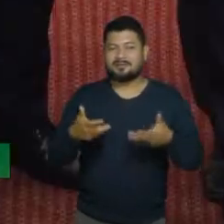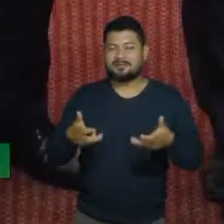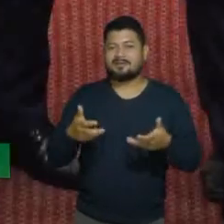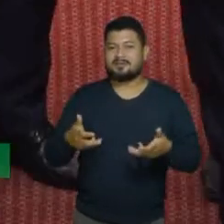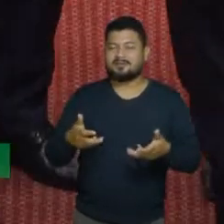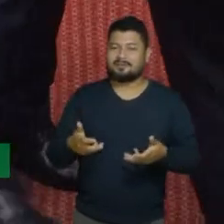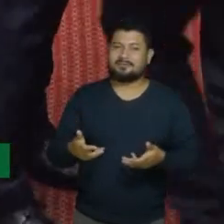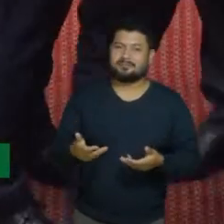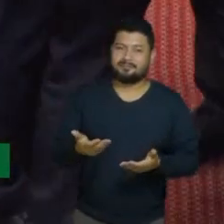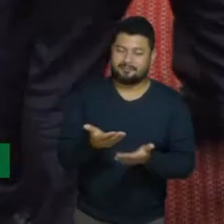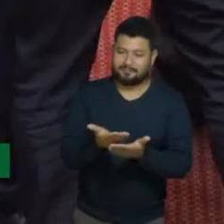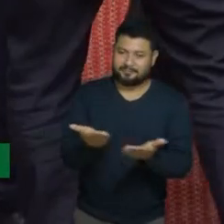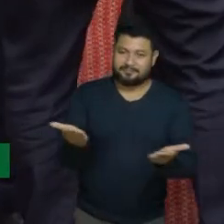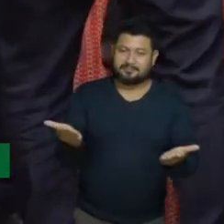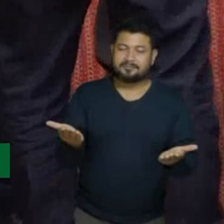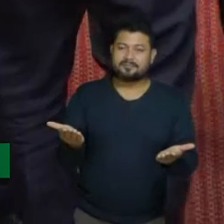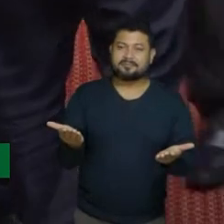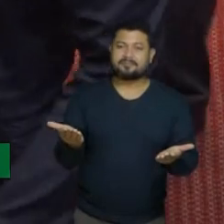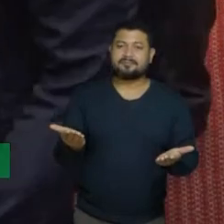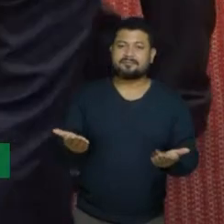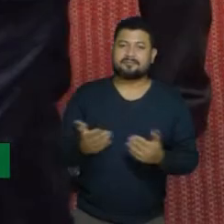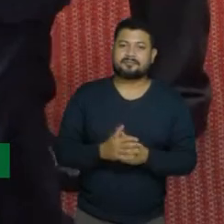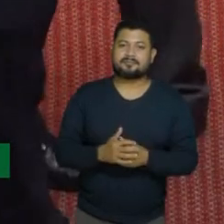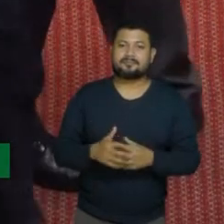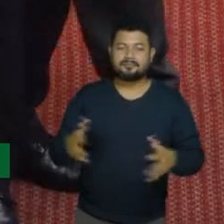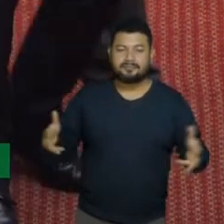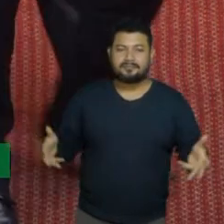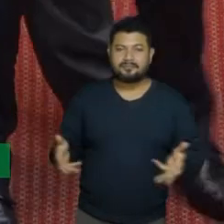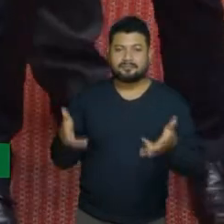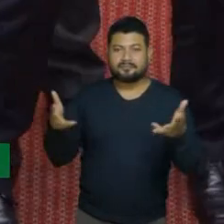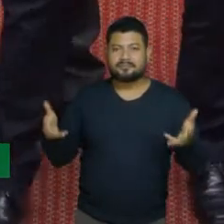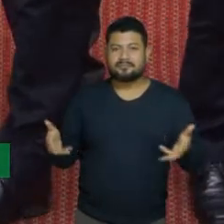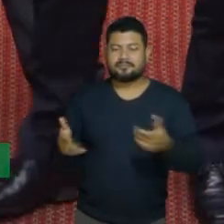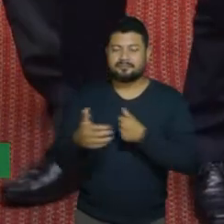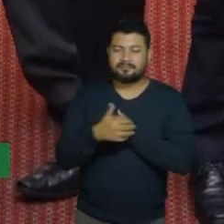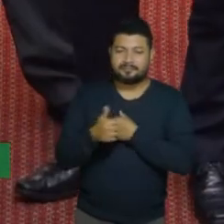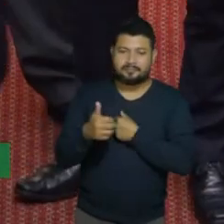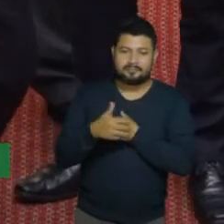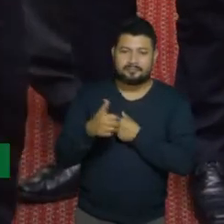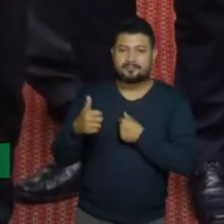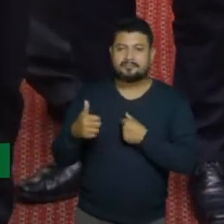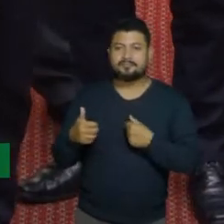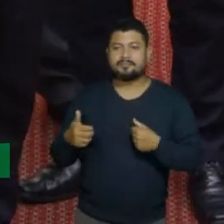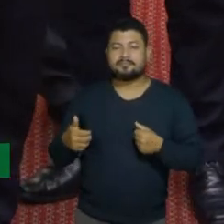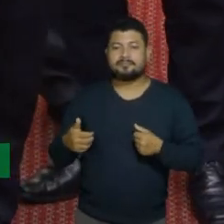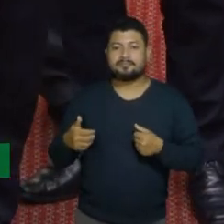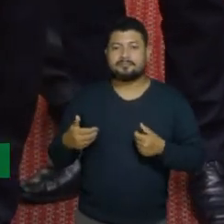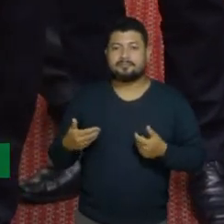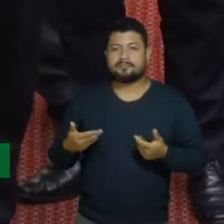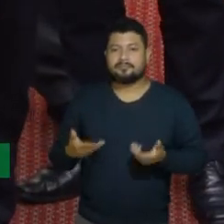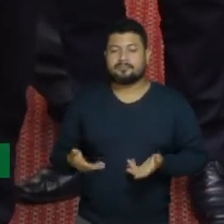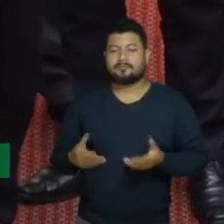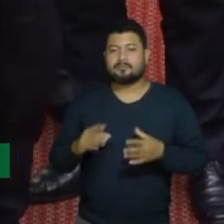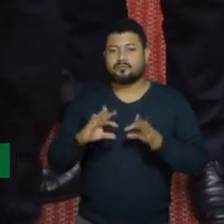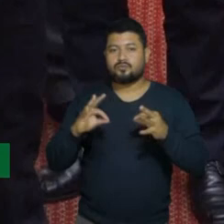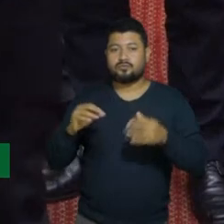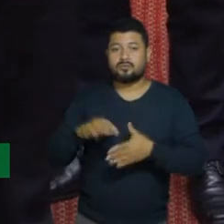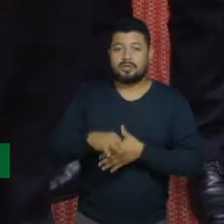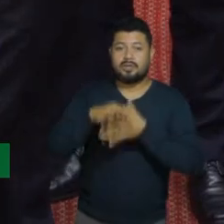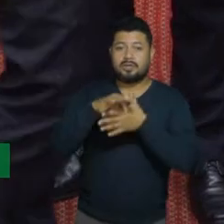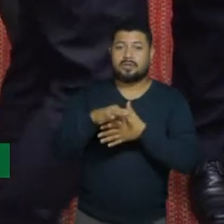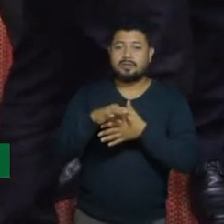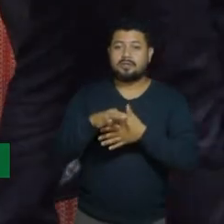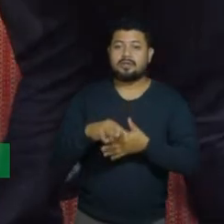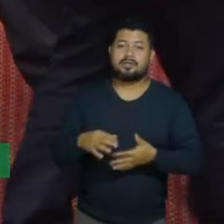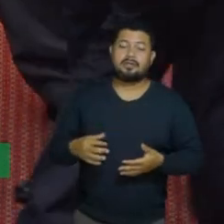palavras, né, de estímulo, de acolhimento nesta casa, no dia de hoje, a todas as lideranças, as realezas,